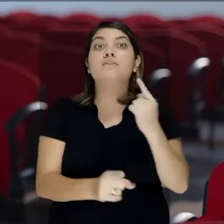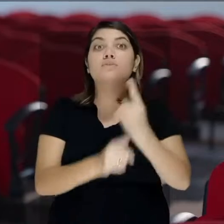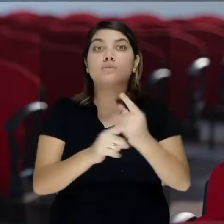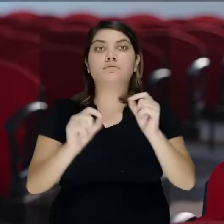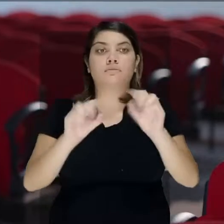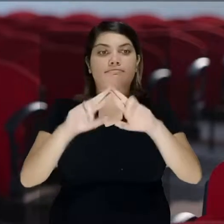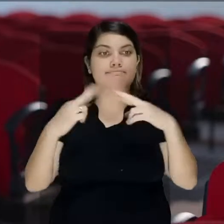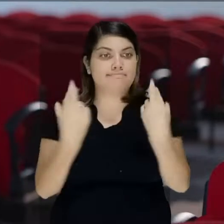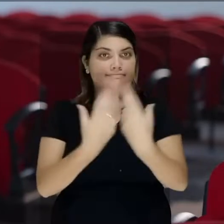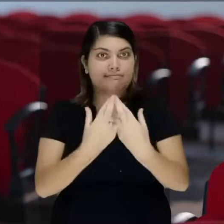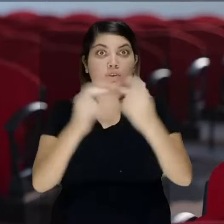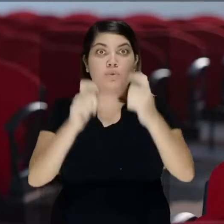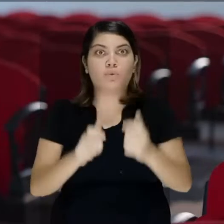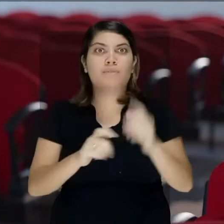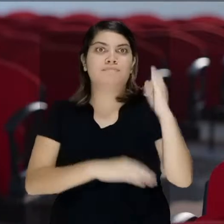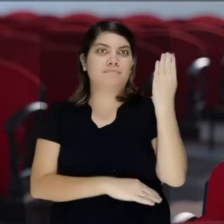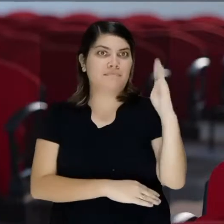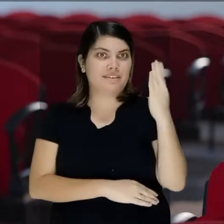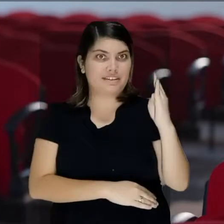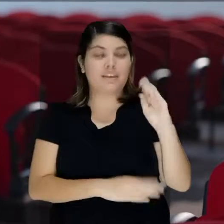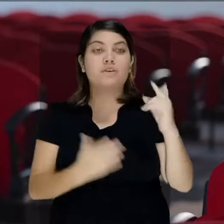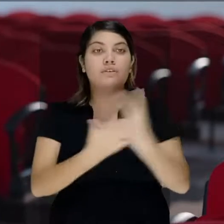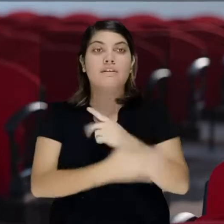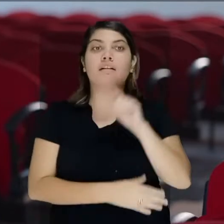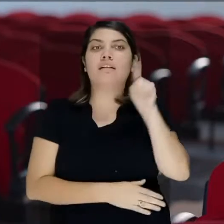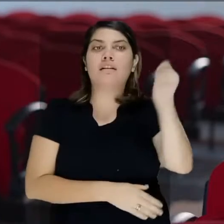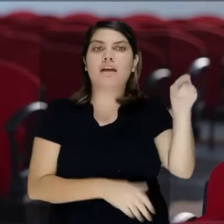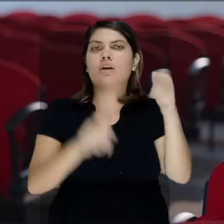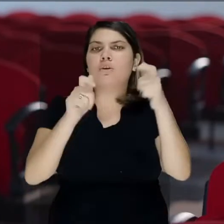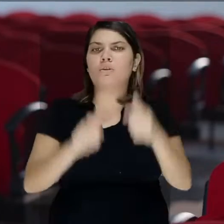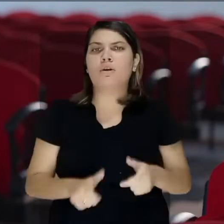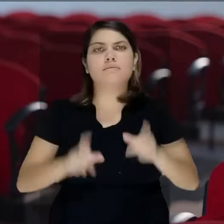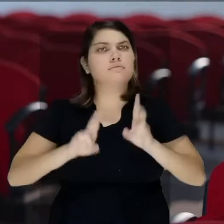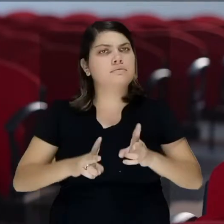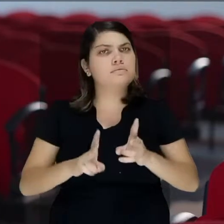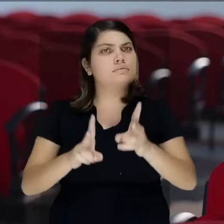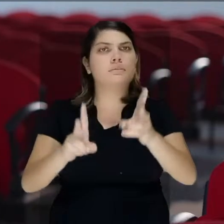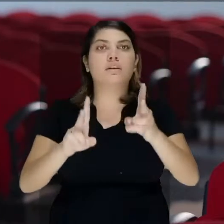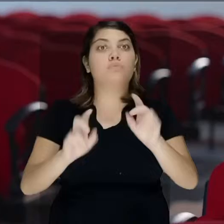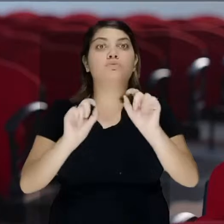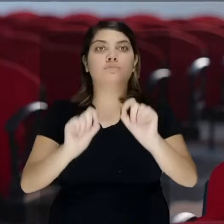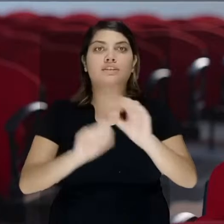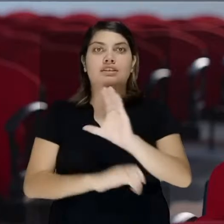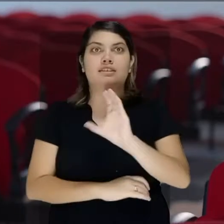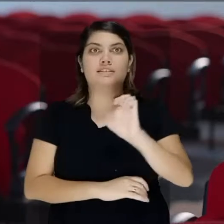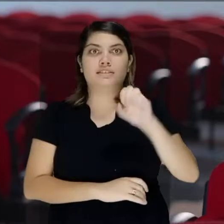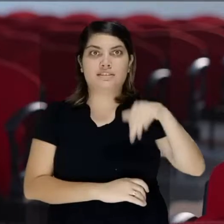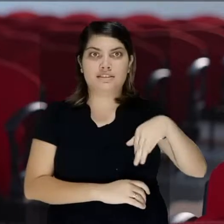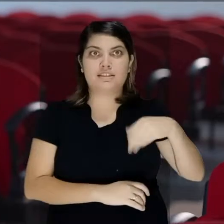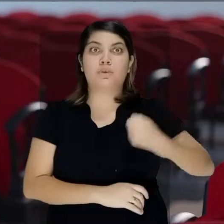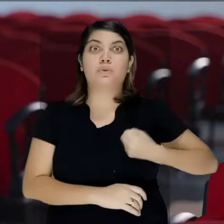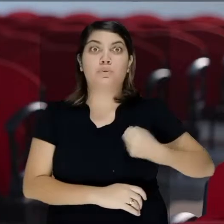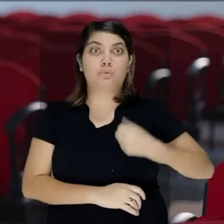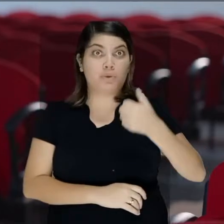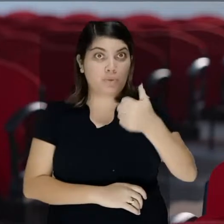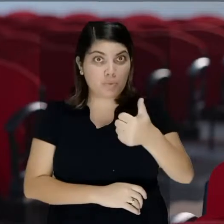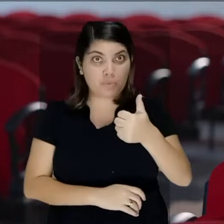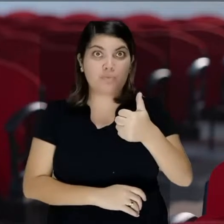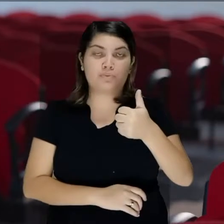nossa Assembleia Regional de Braslândia, que acontecerá lá, no espaço de sempre, no Centro de Ensino